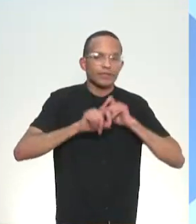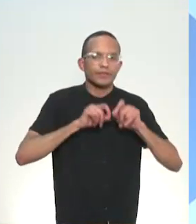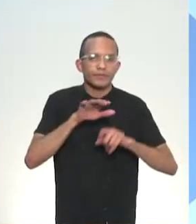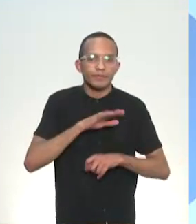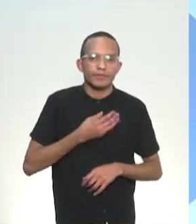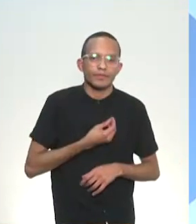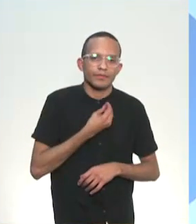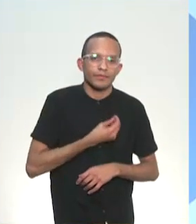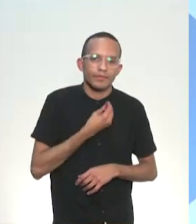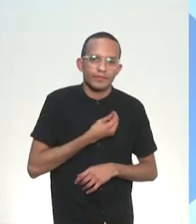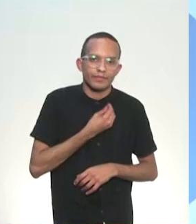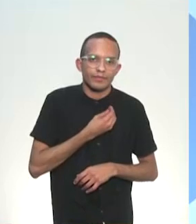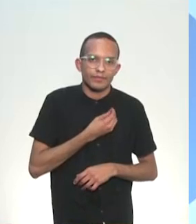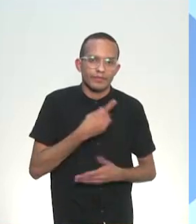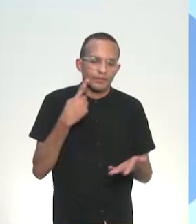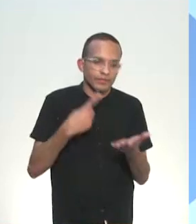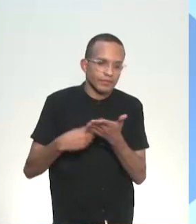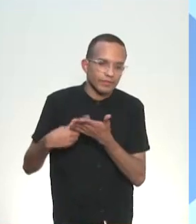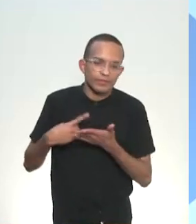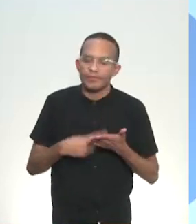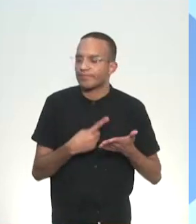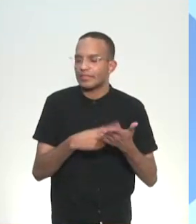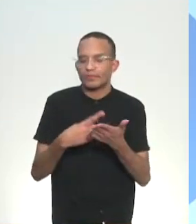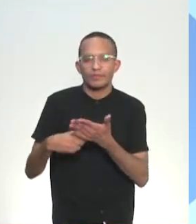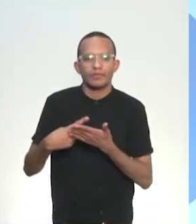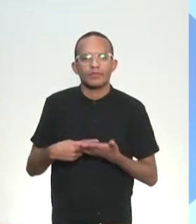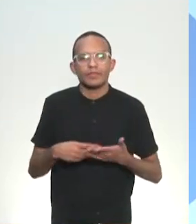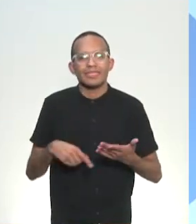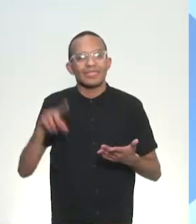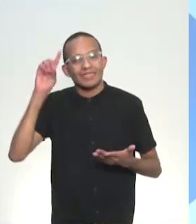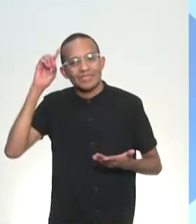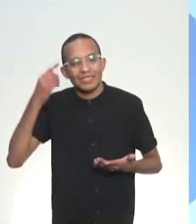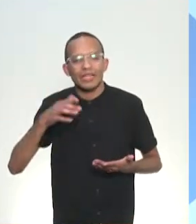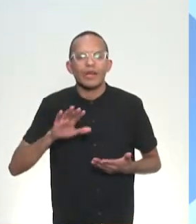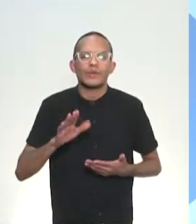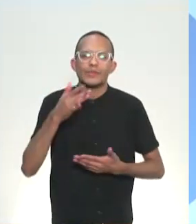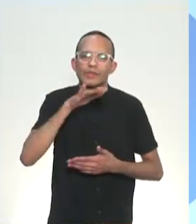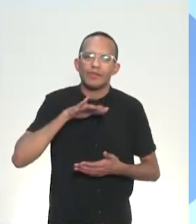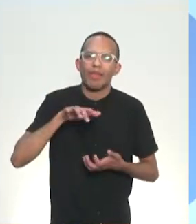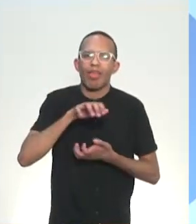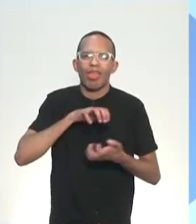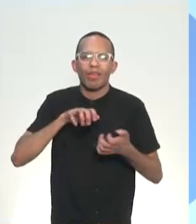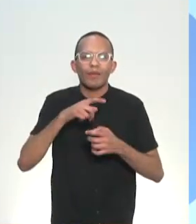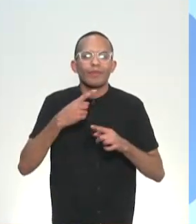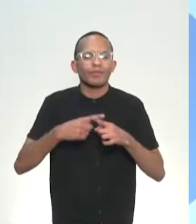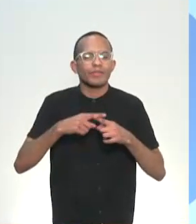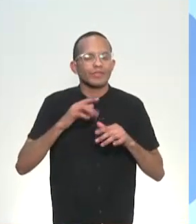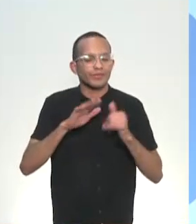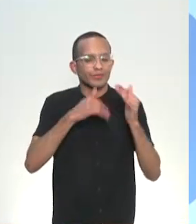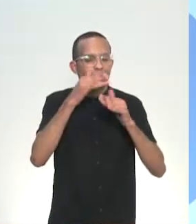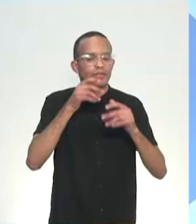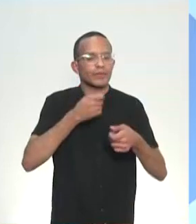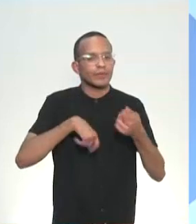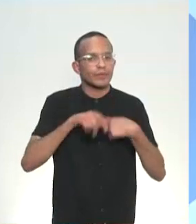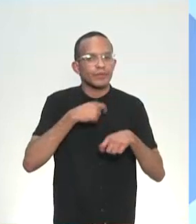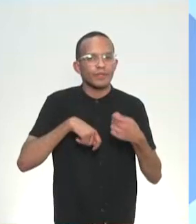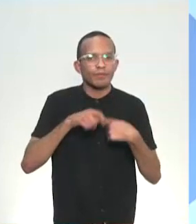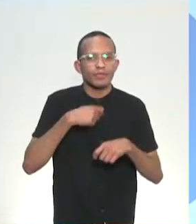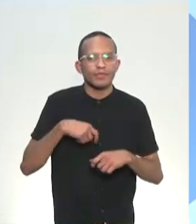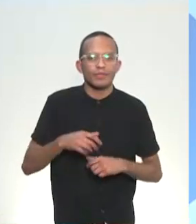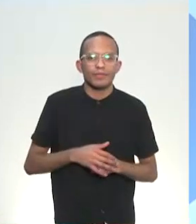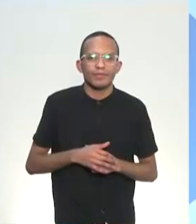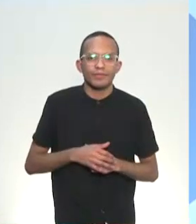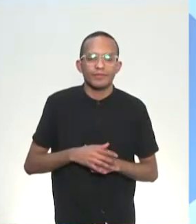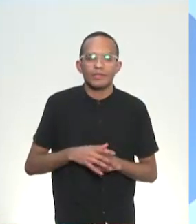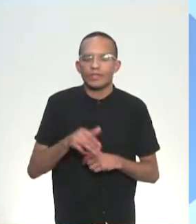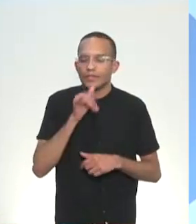Então, a questão do pacto colonial que existia causou sérias consequências para o desenvolvimento econômico, e é por isso que é como